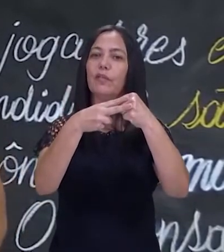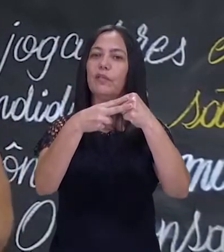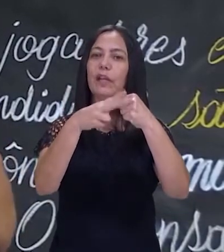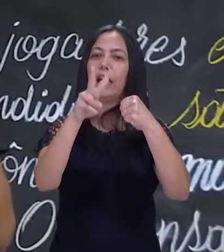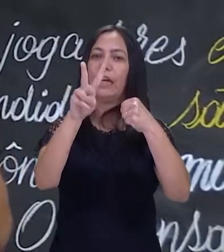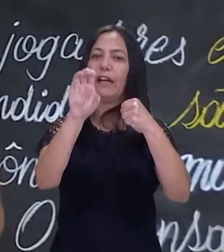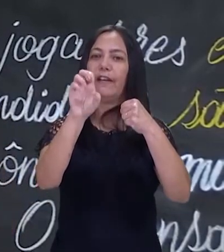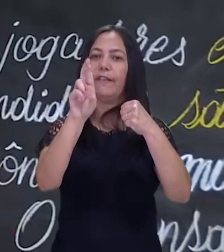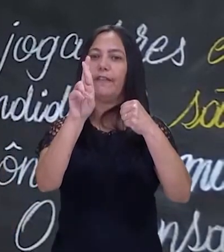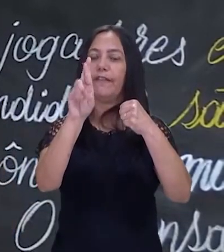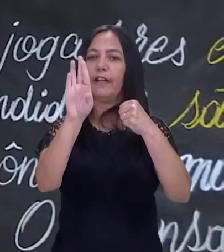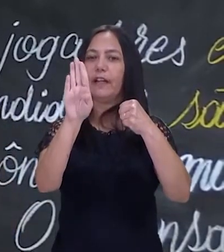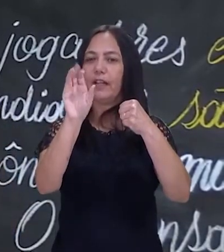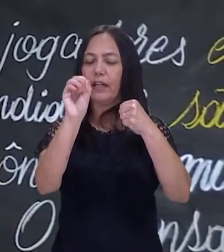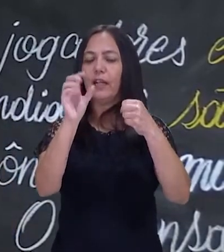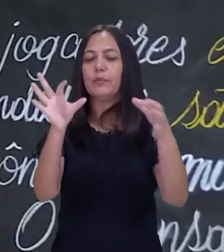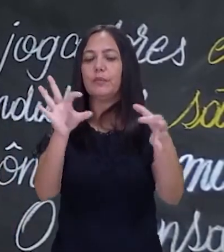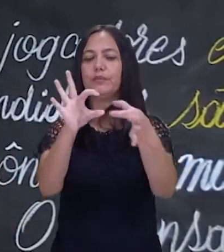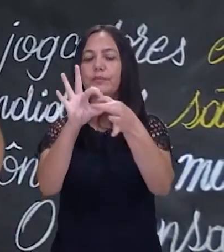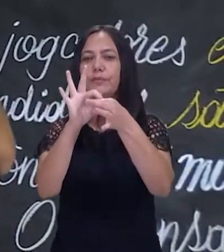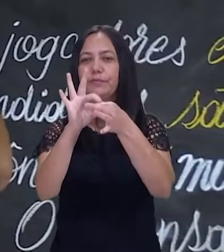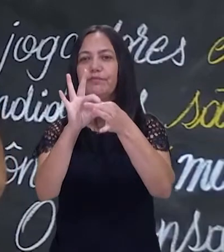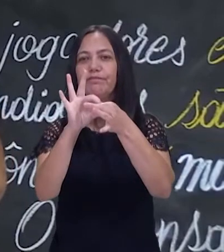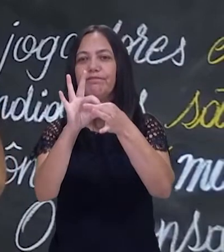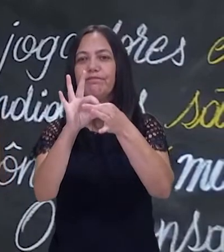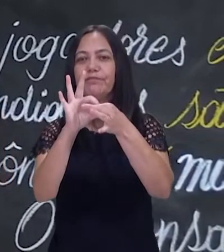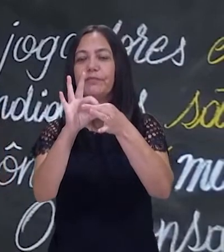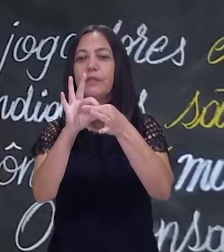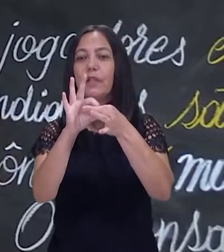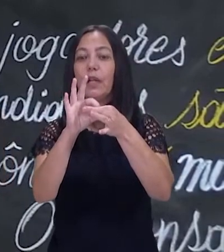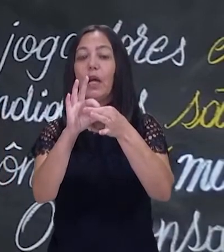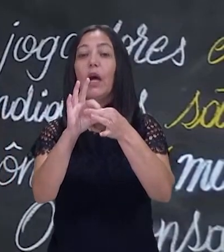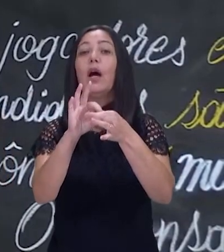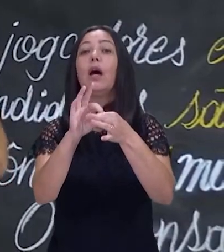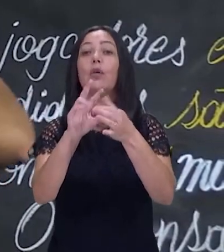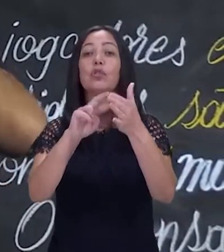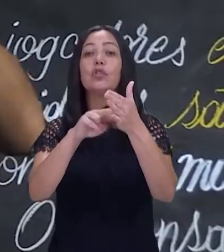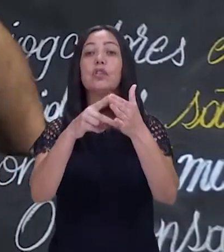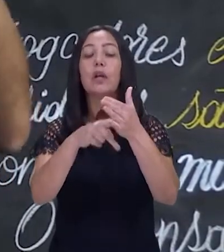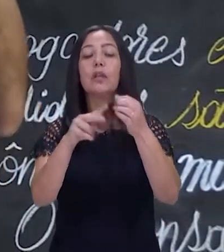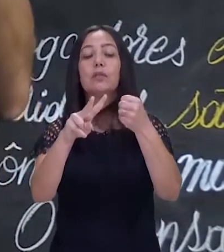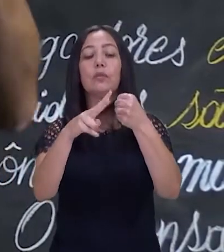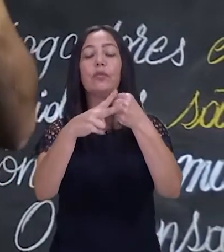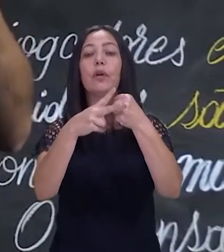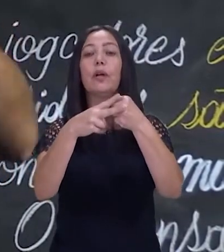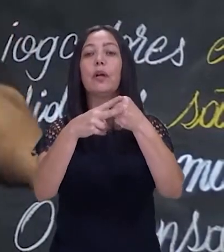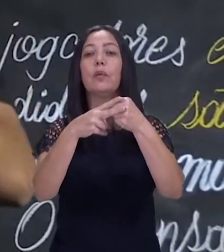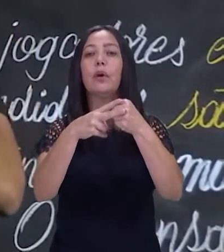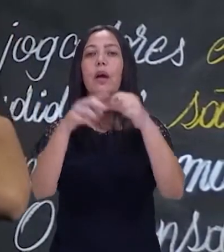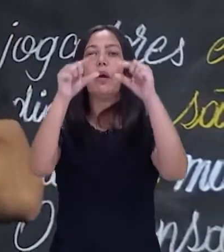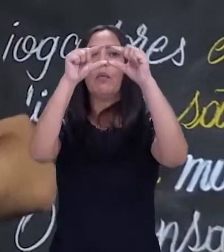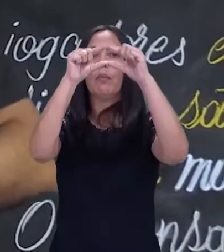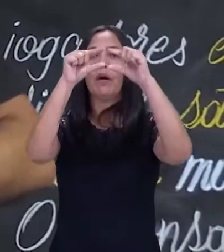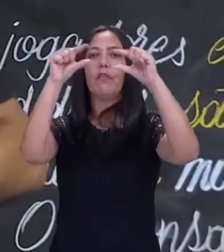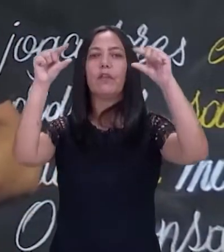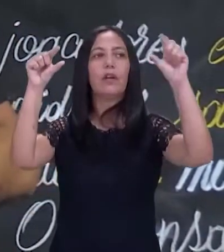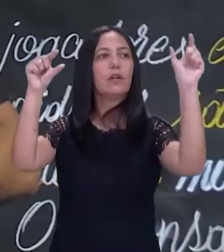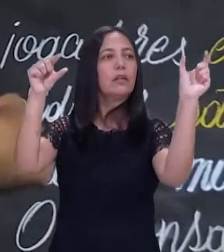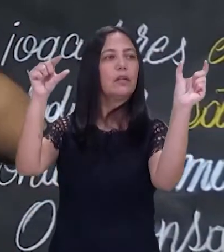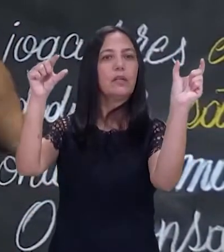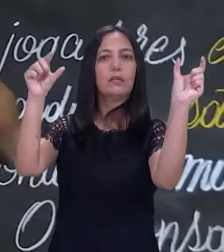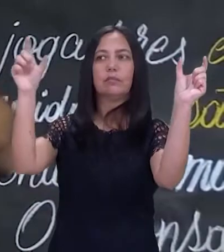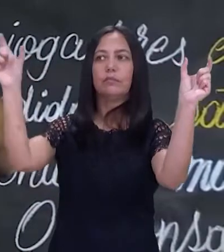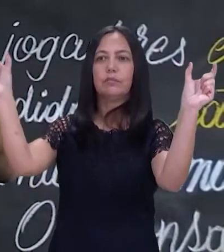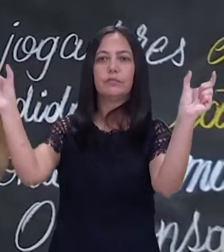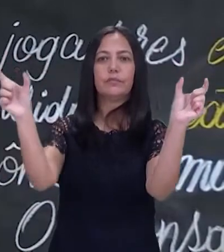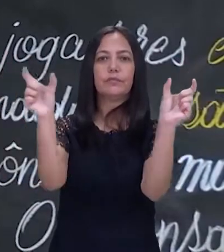de ligação junto com o predicado nominal, porque a função desse verbo de ligação é unir um sujeito a uma